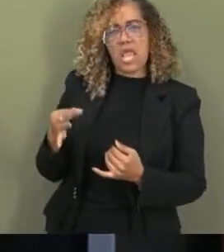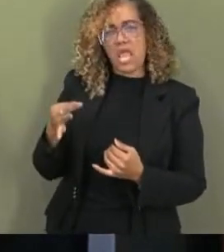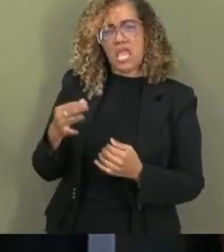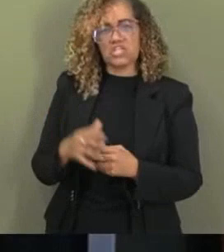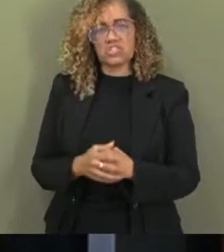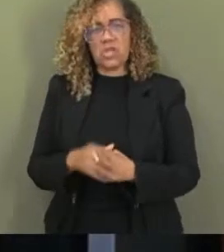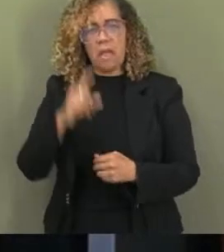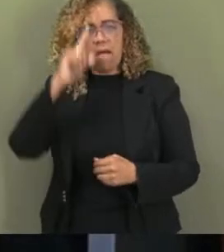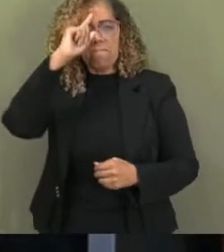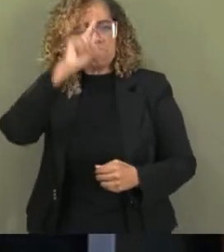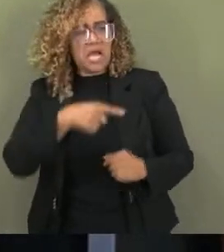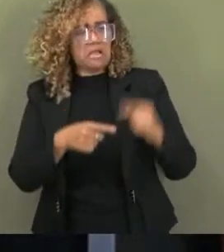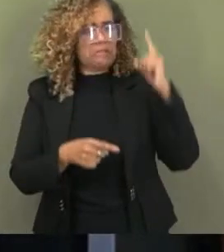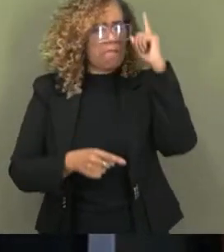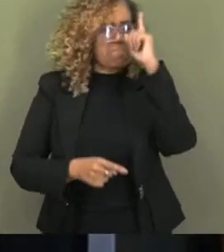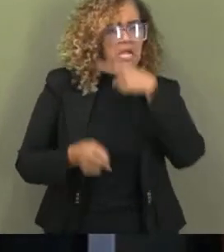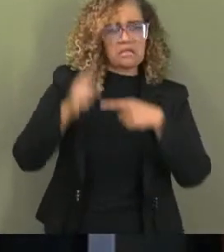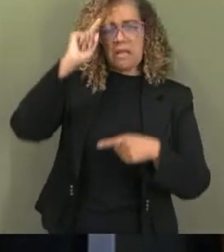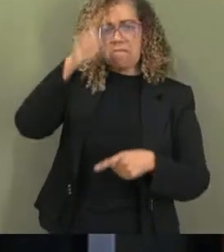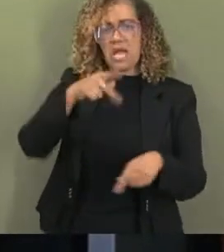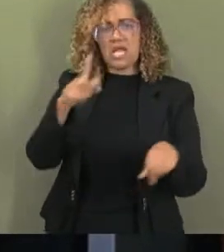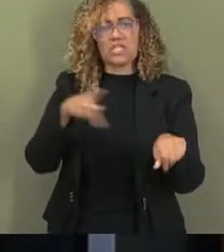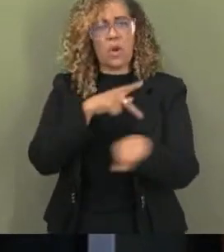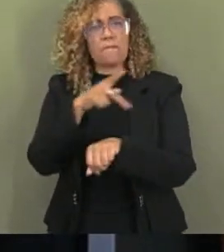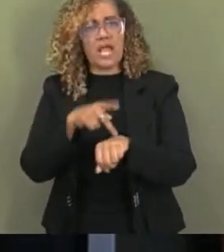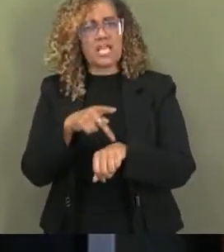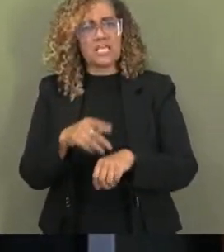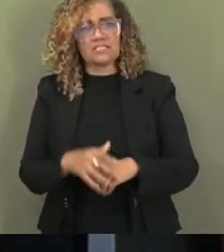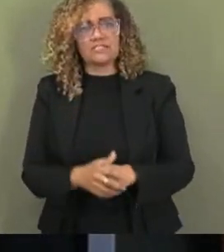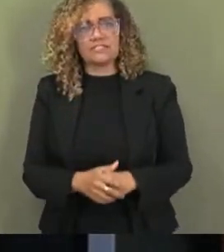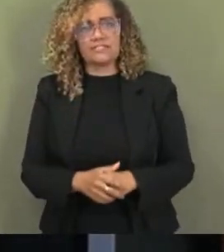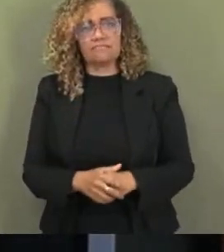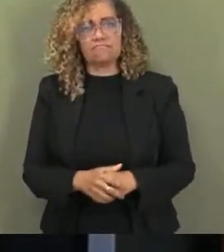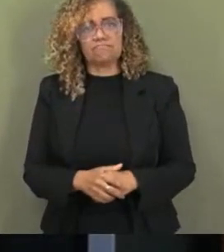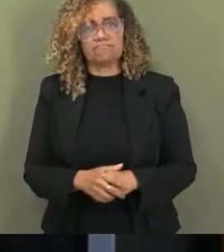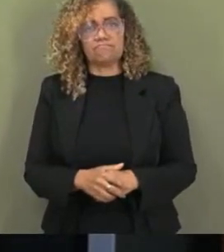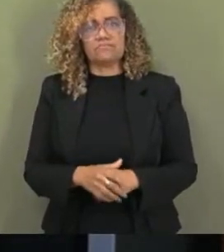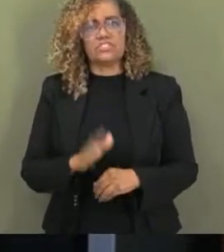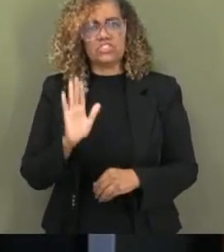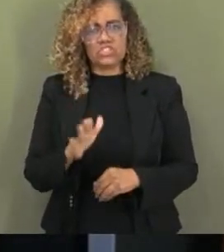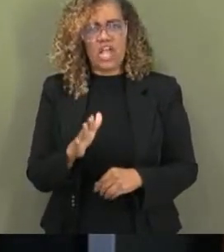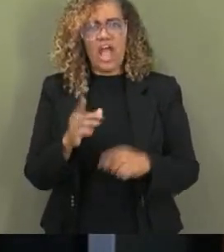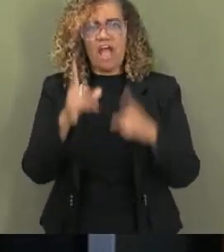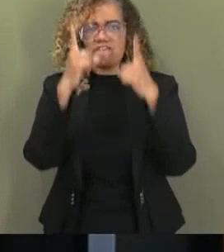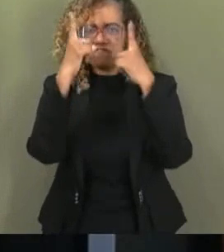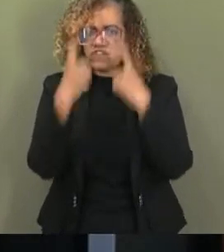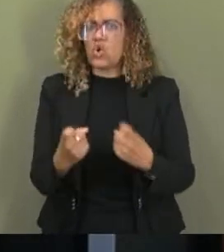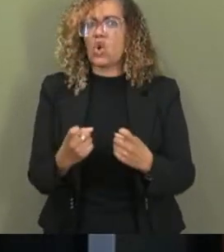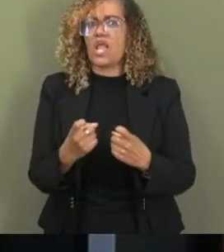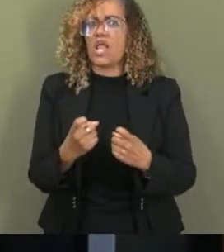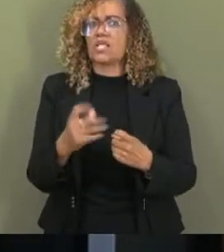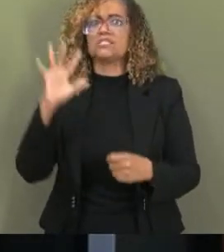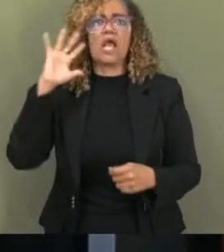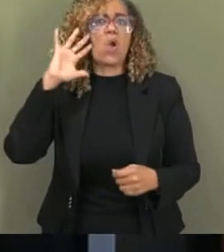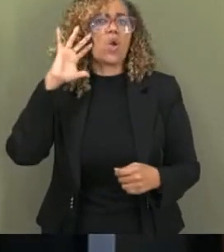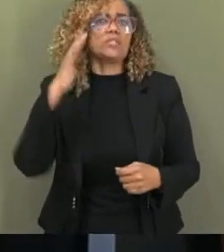mandando e desmandando no país e que está violentando com essa